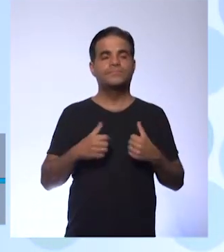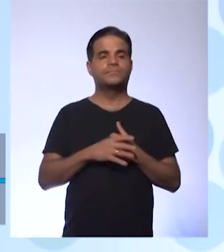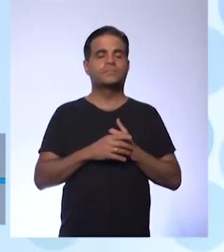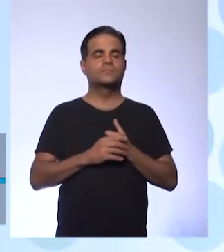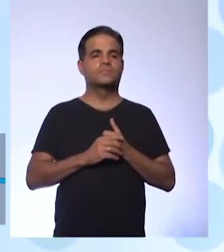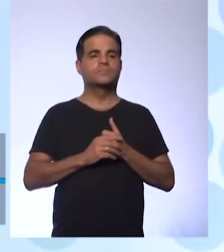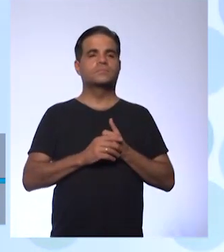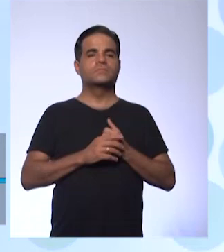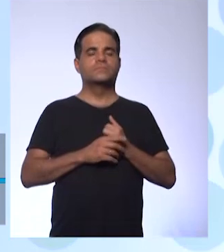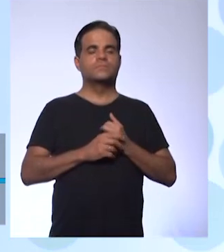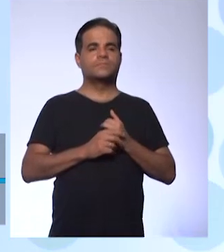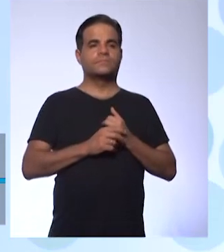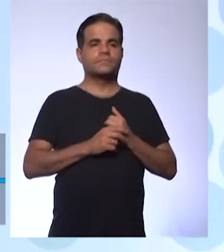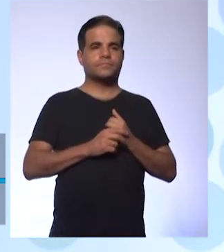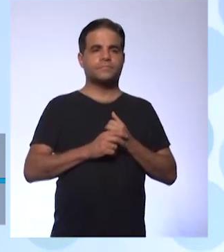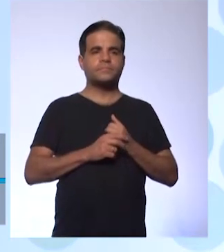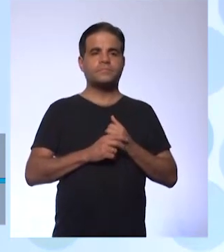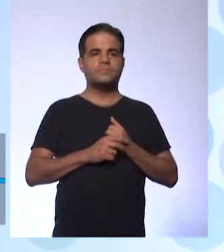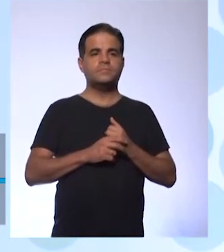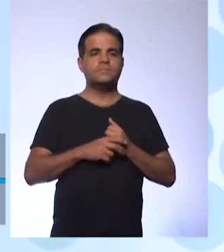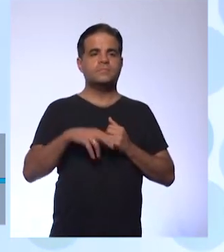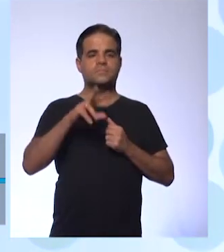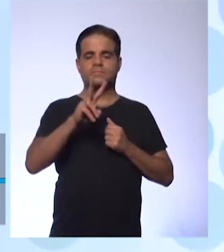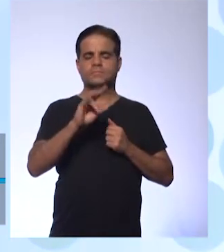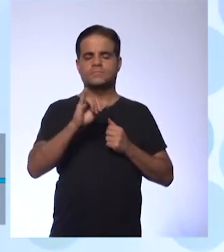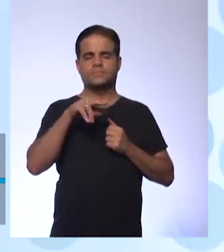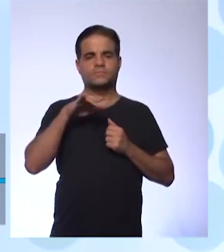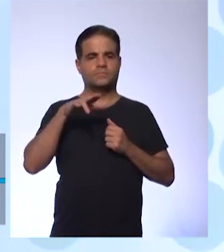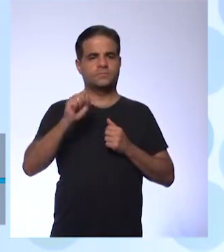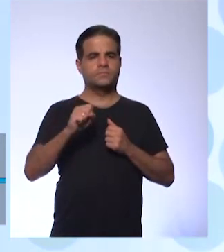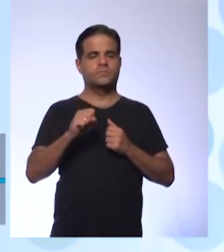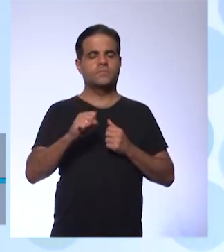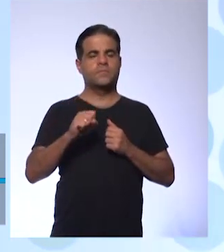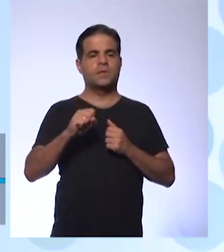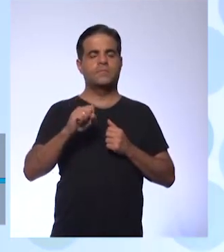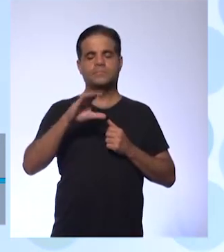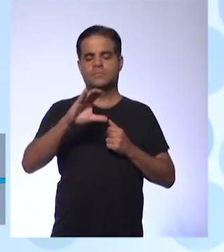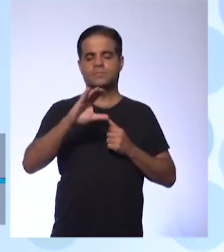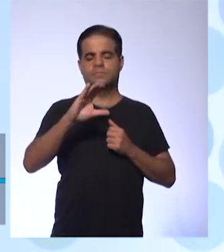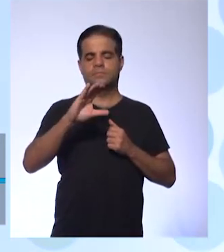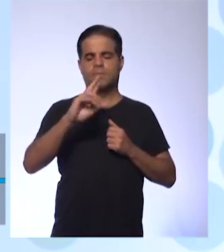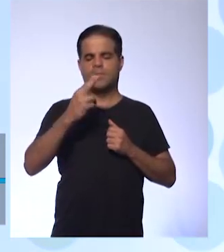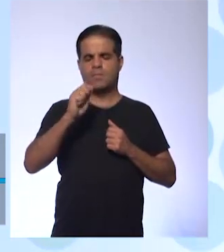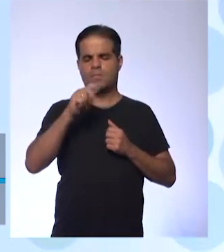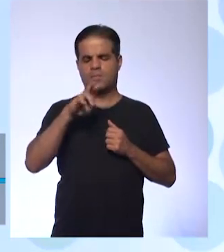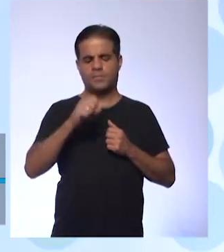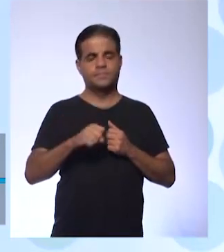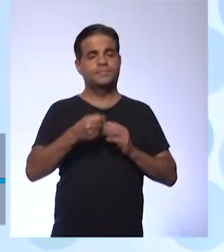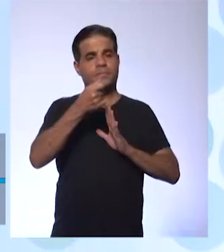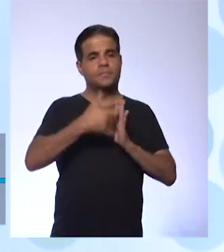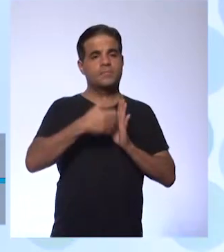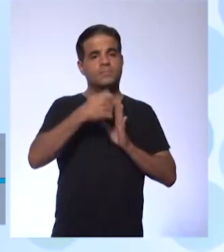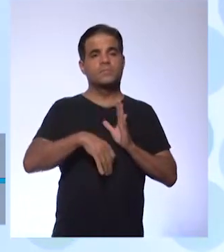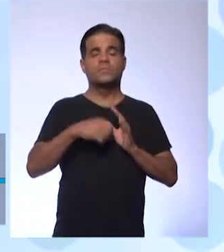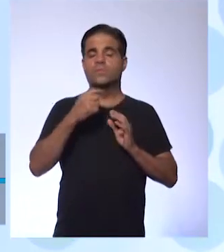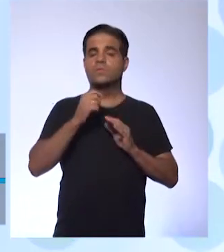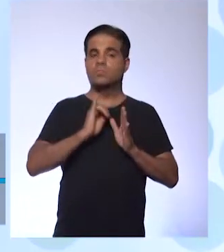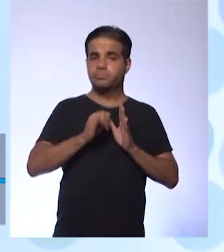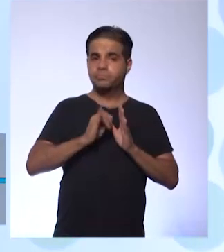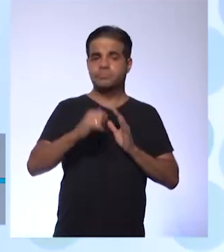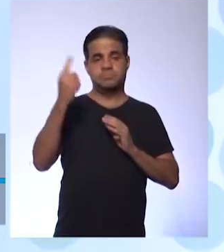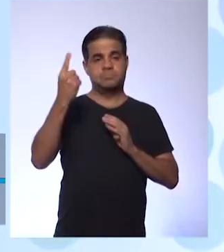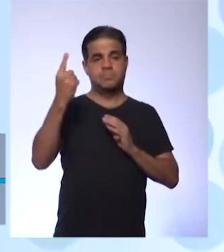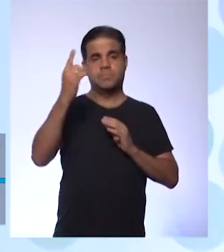só, o Vinícius Chaves, o presidente do chat, falando que esse poema é uma narrativa em primeira pessoa.